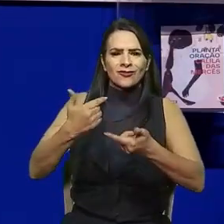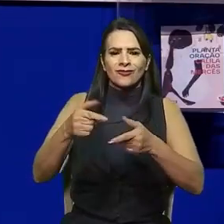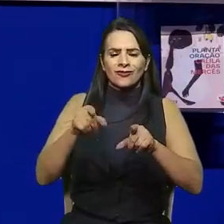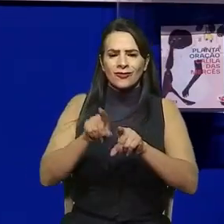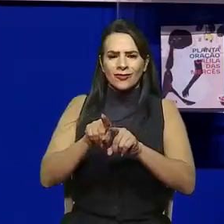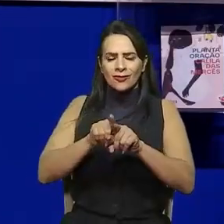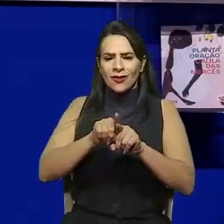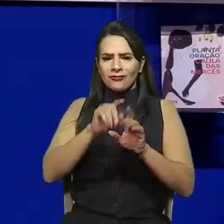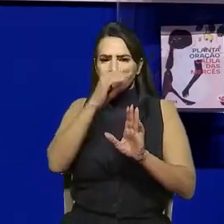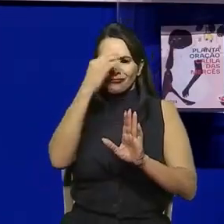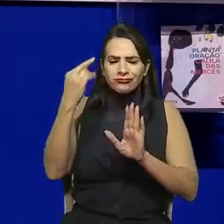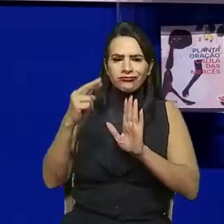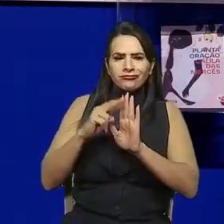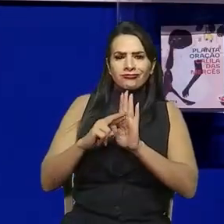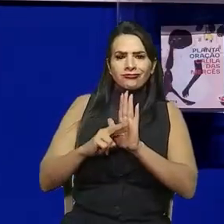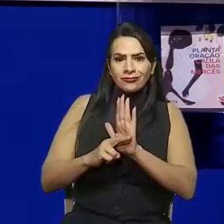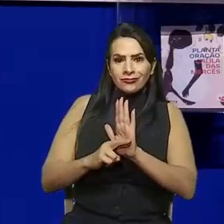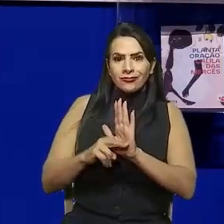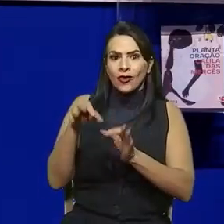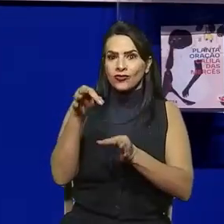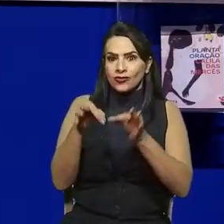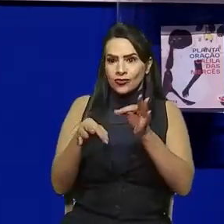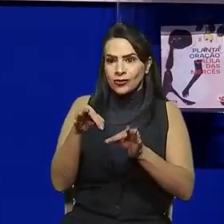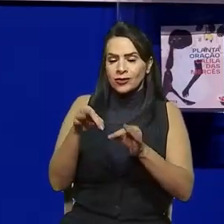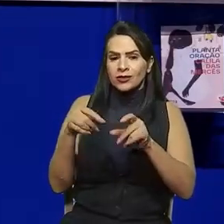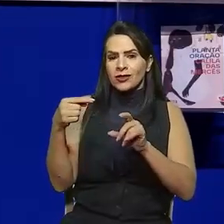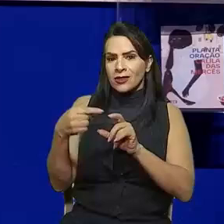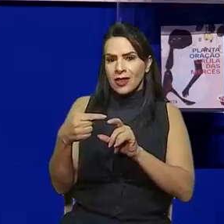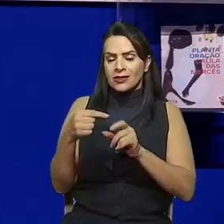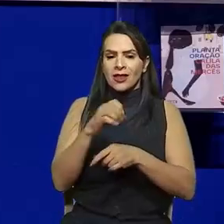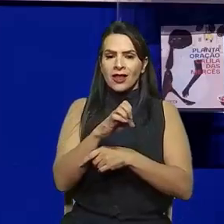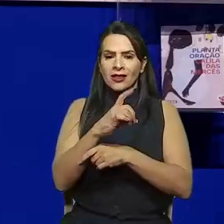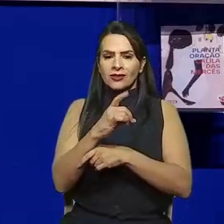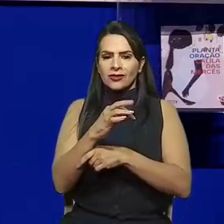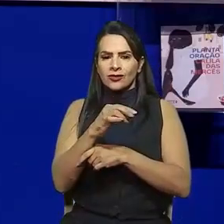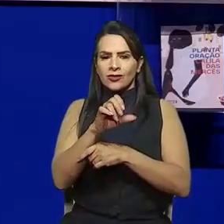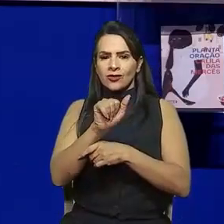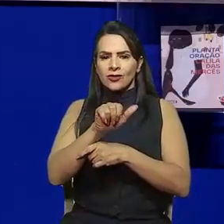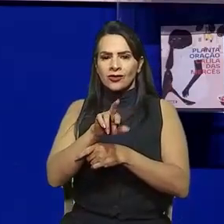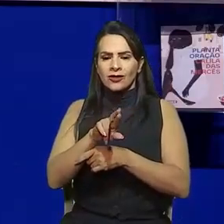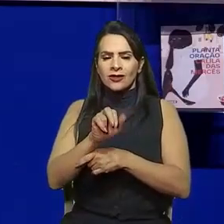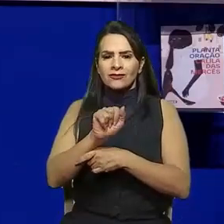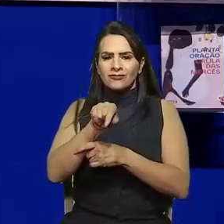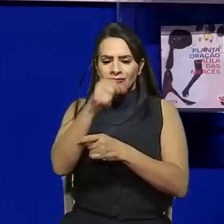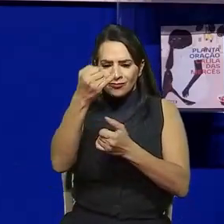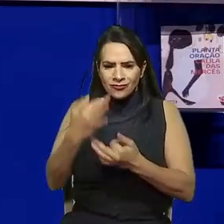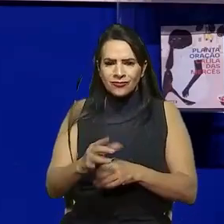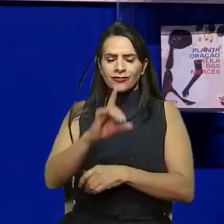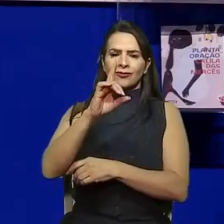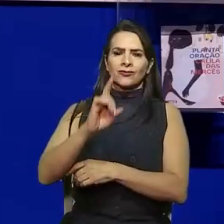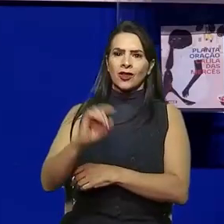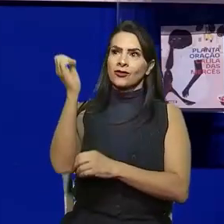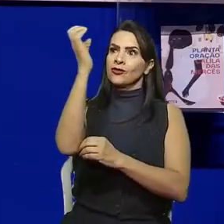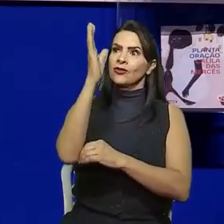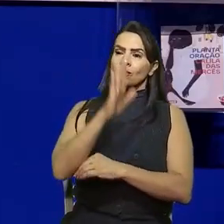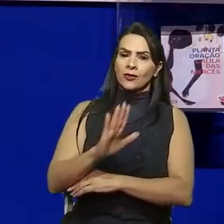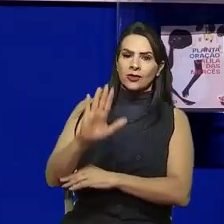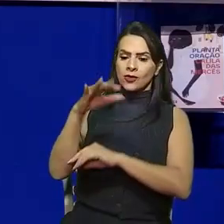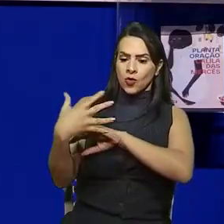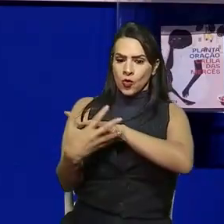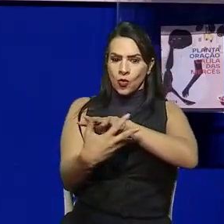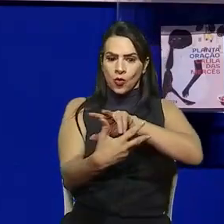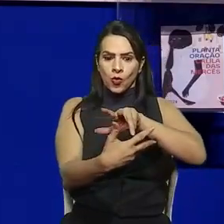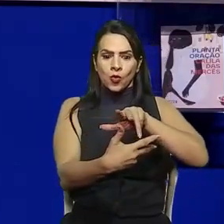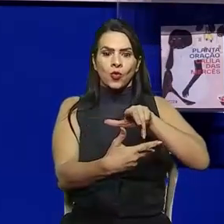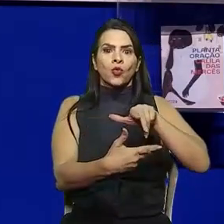jurídica, né, que é dessa editora. E eles diziam justamente isso: o direito brasileiro e o